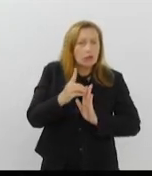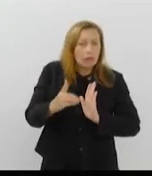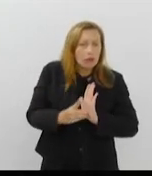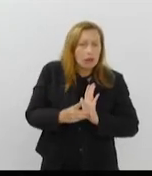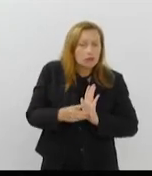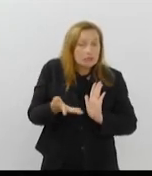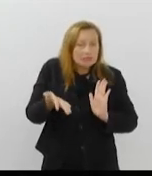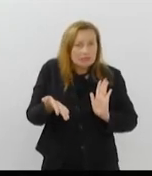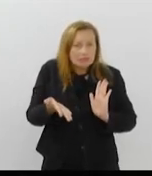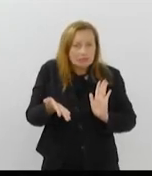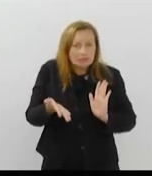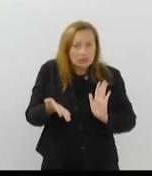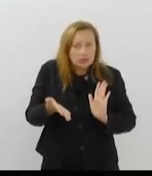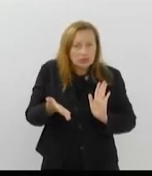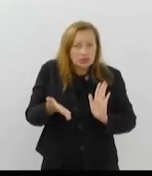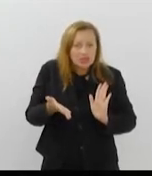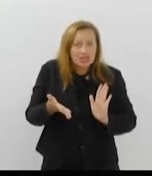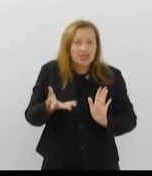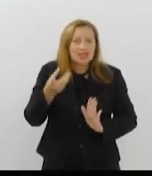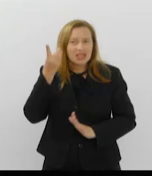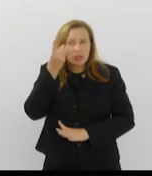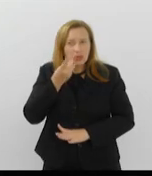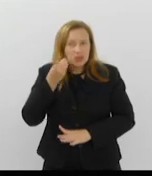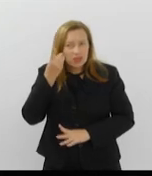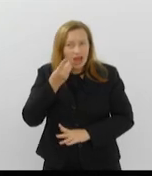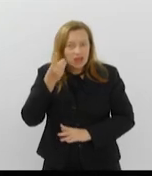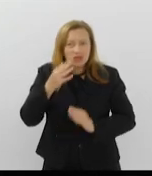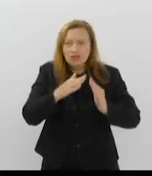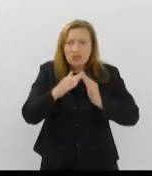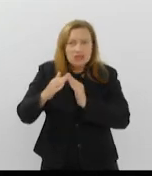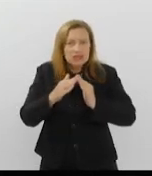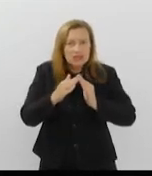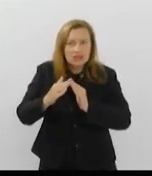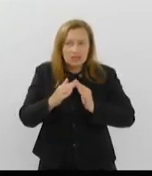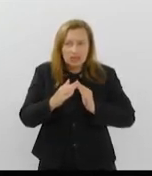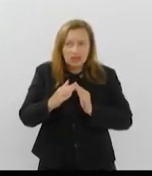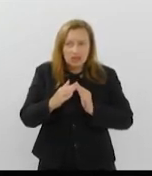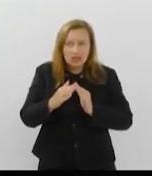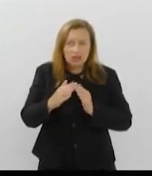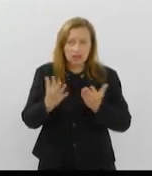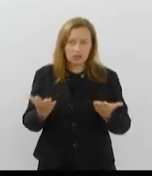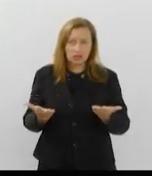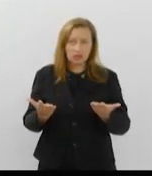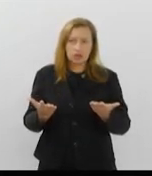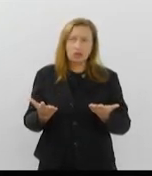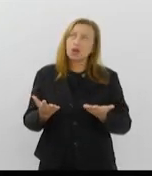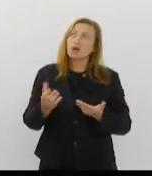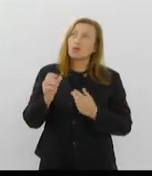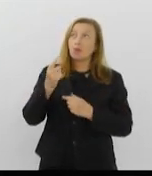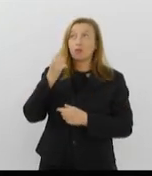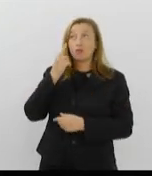deputados aqui das regiões de cabeça eu posso